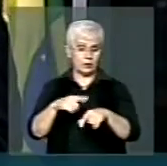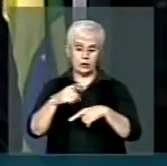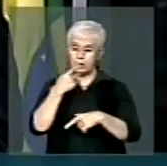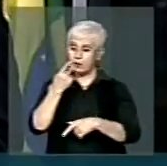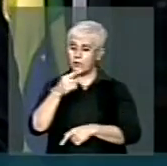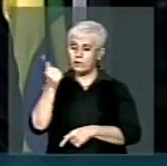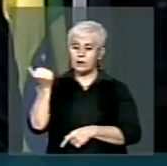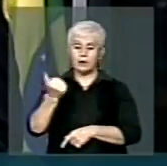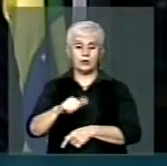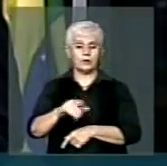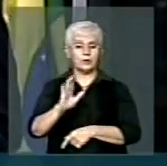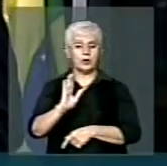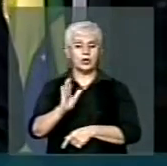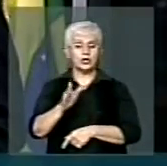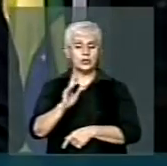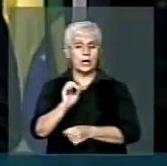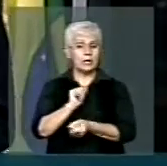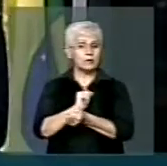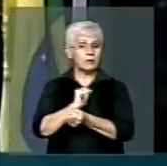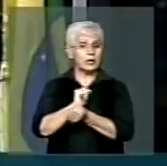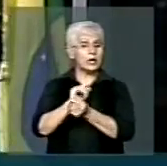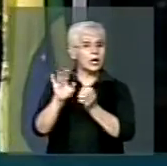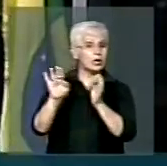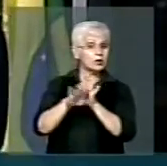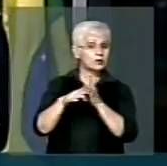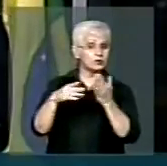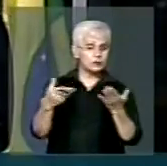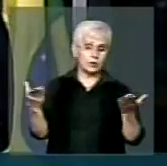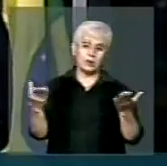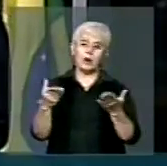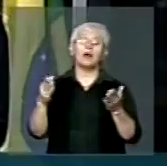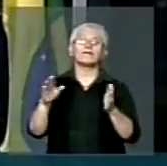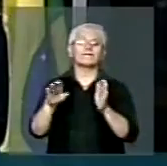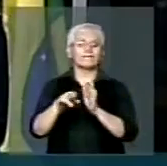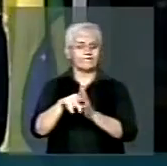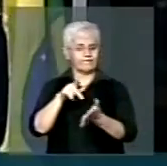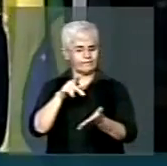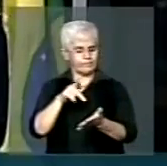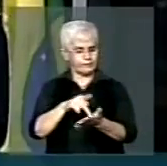que estava por vir e veio. Eu, esta semana,